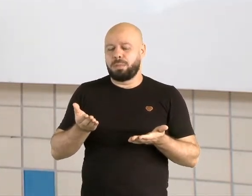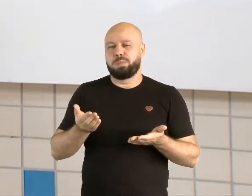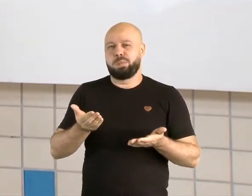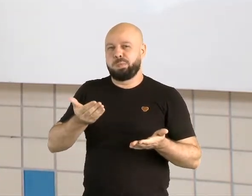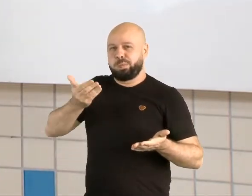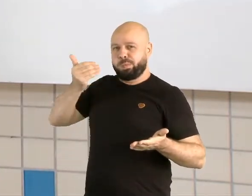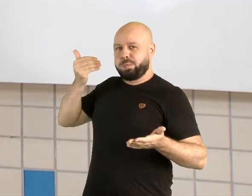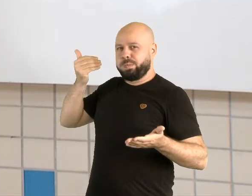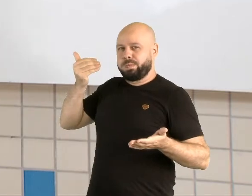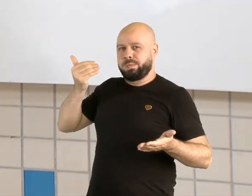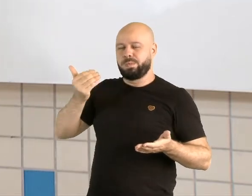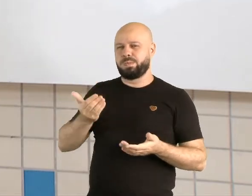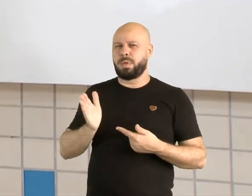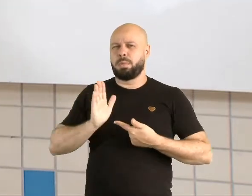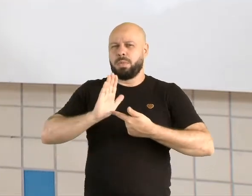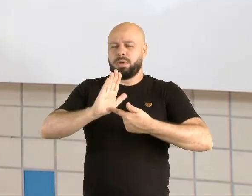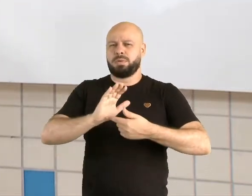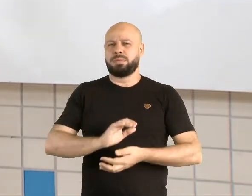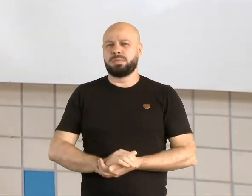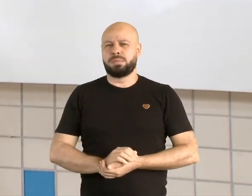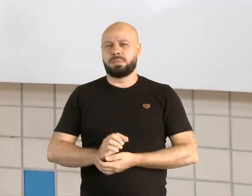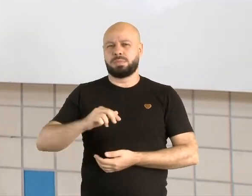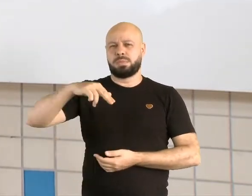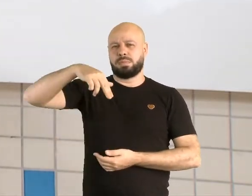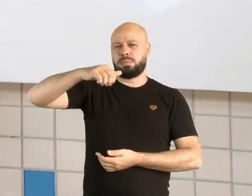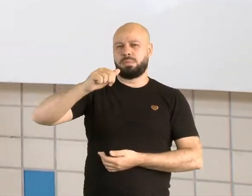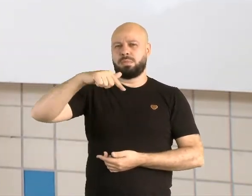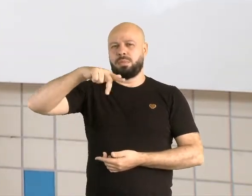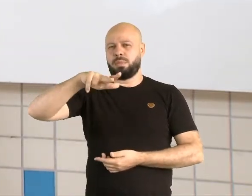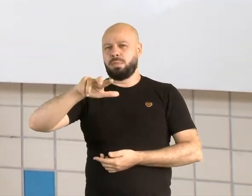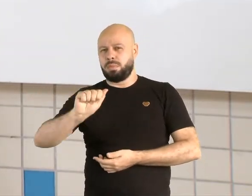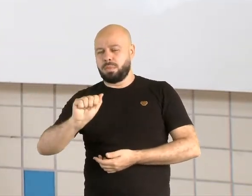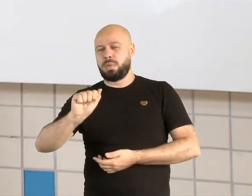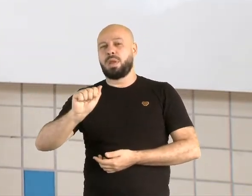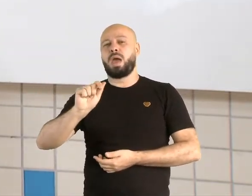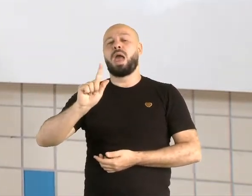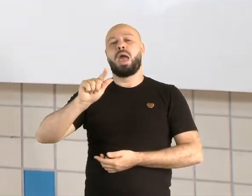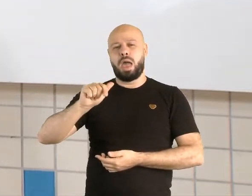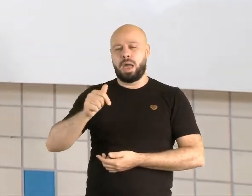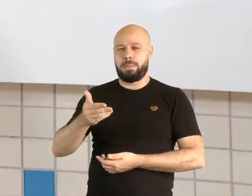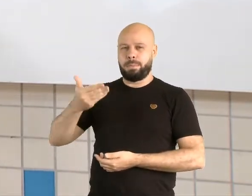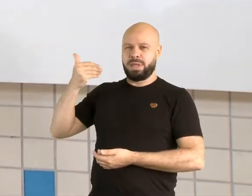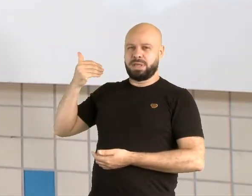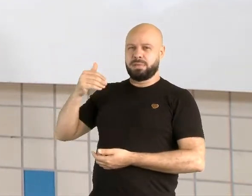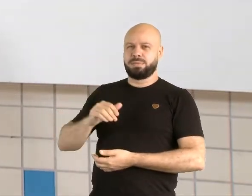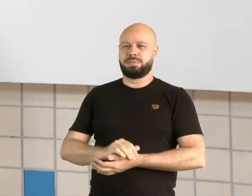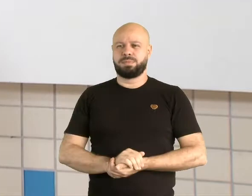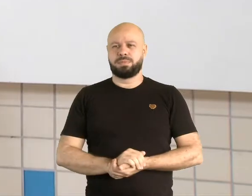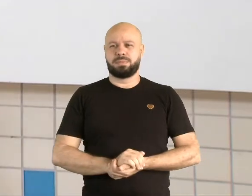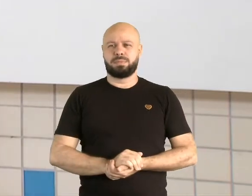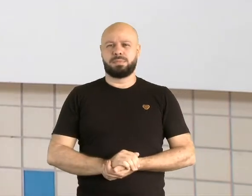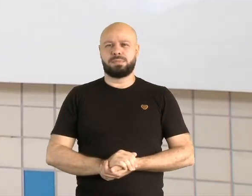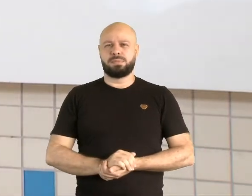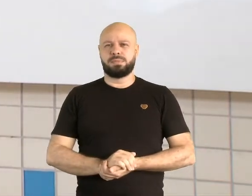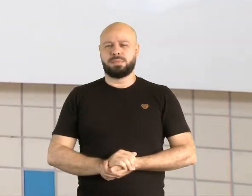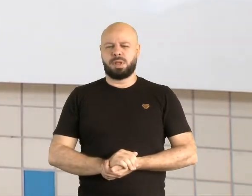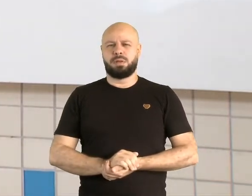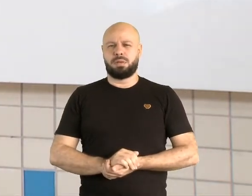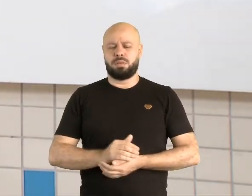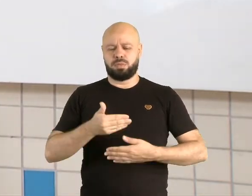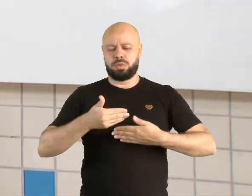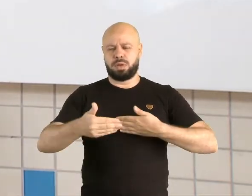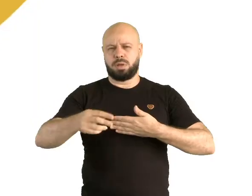passado. O naquela se refere ao passado, ok? Vamos acompanhar comigo a